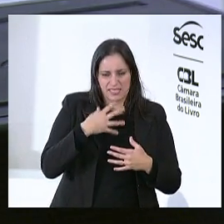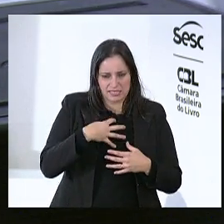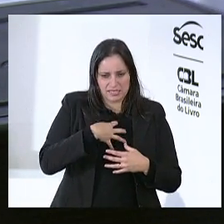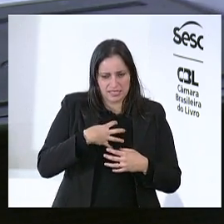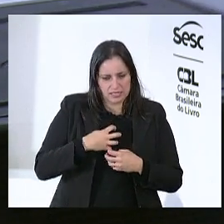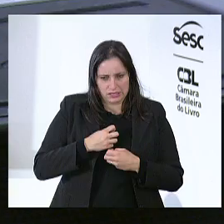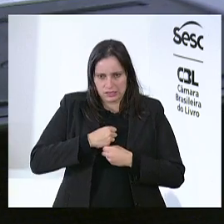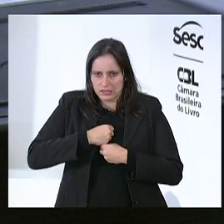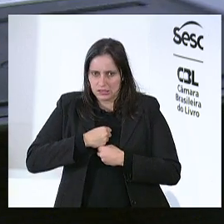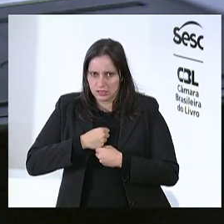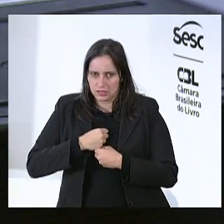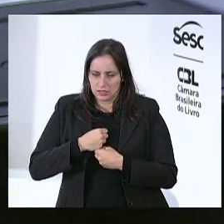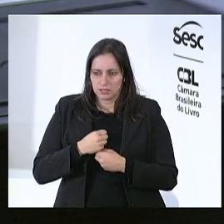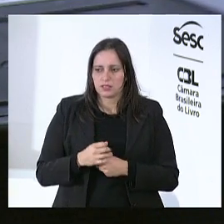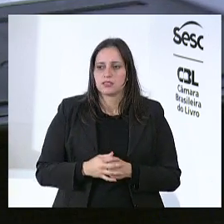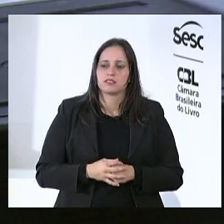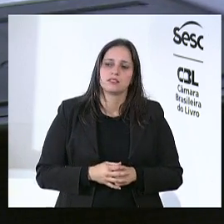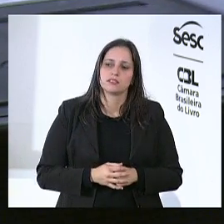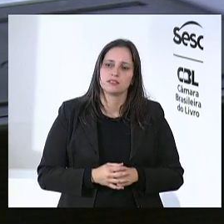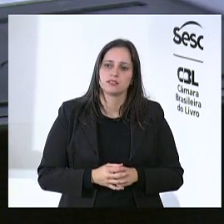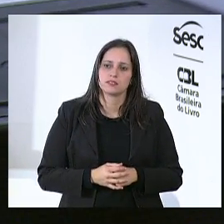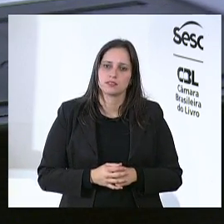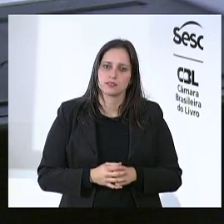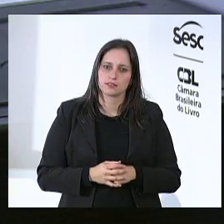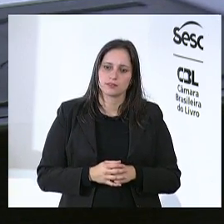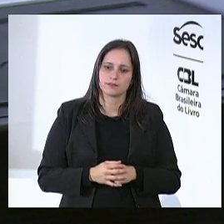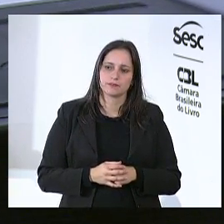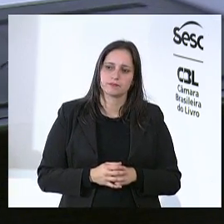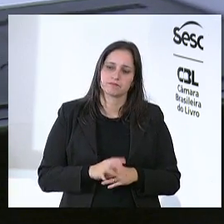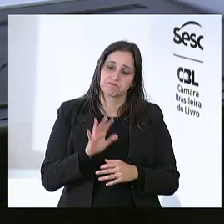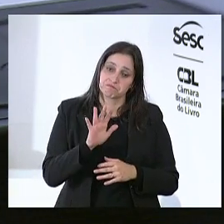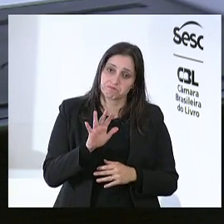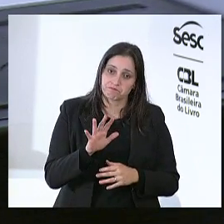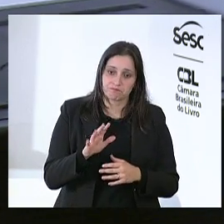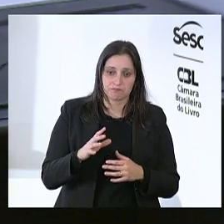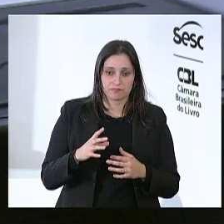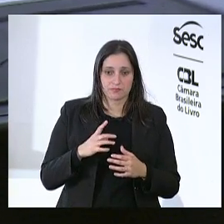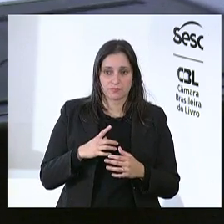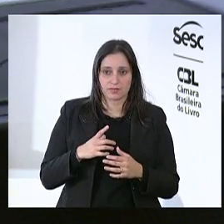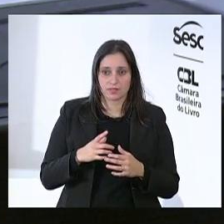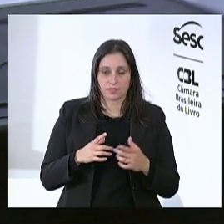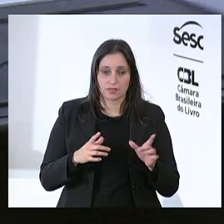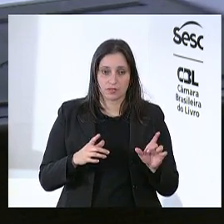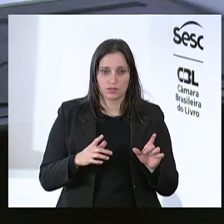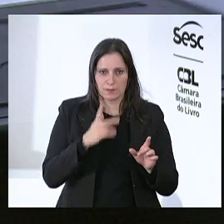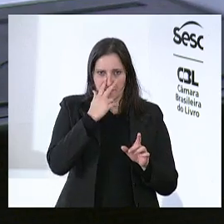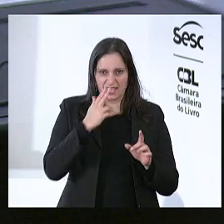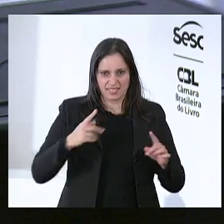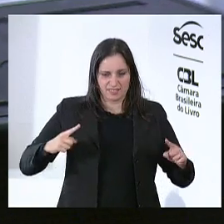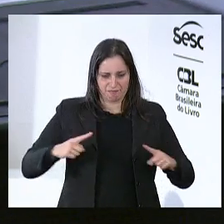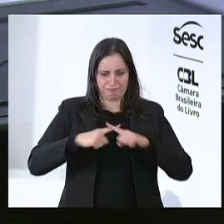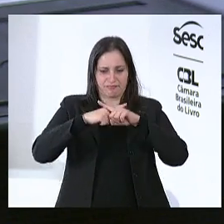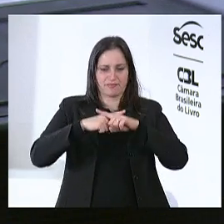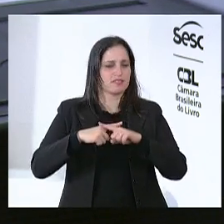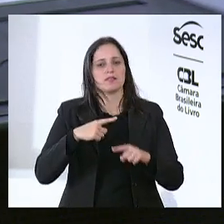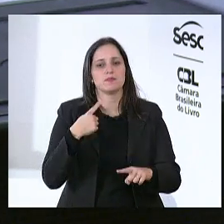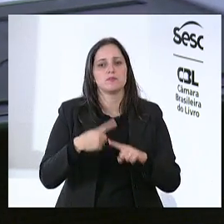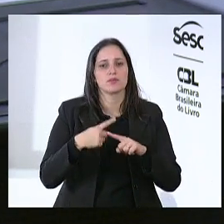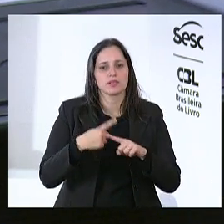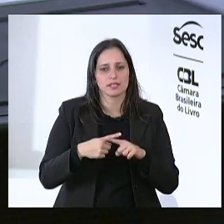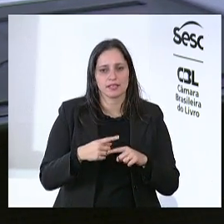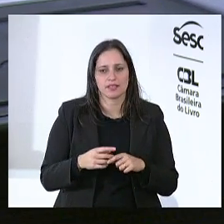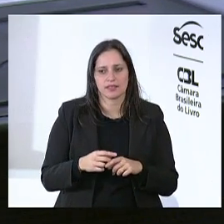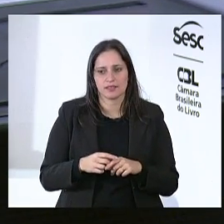que interessante, né? Por outro lado... É realmente paradoxal, porque, como o próprio